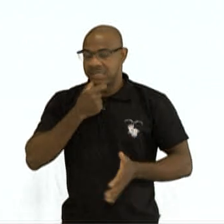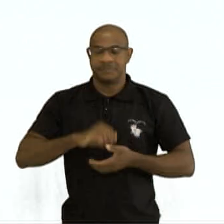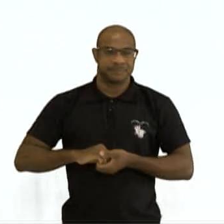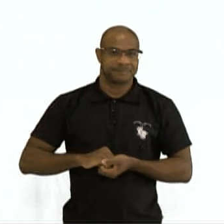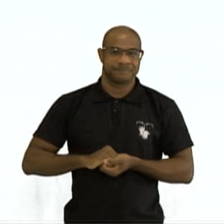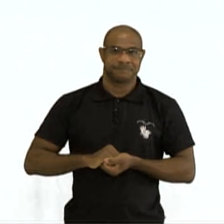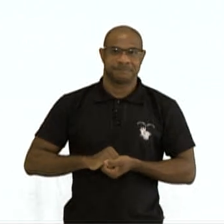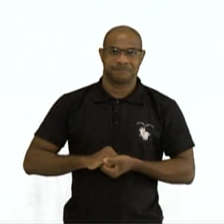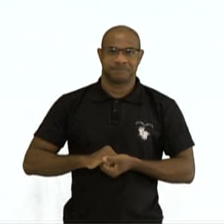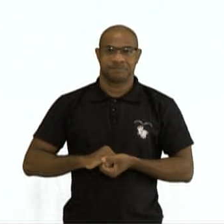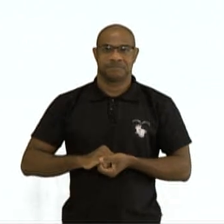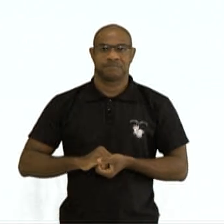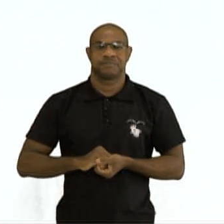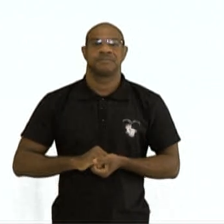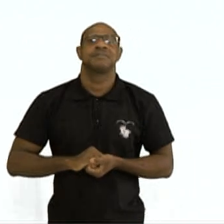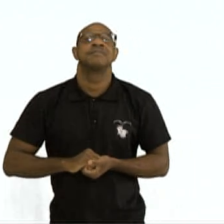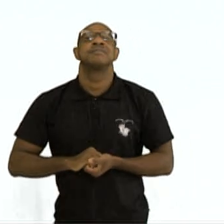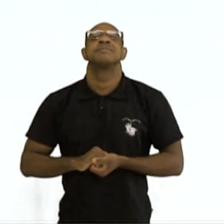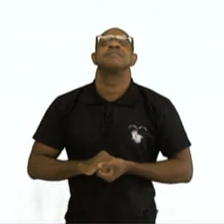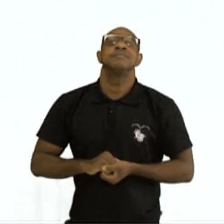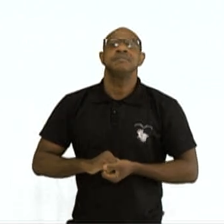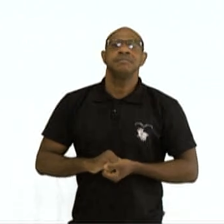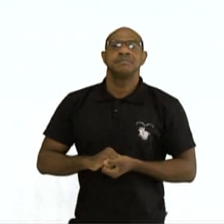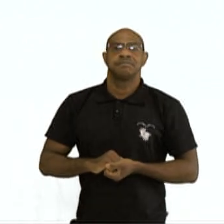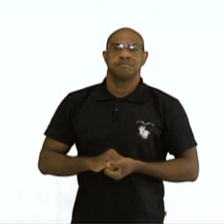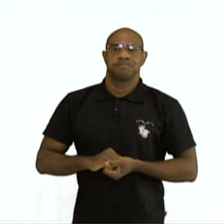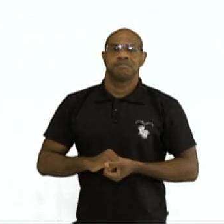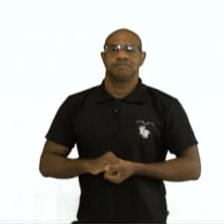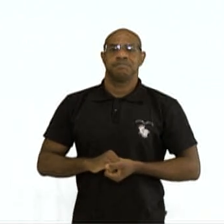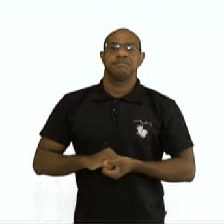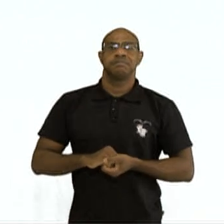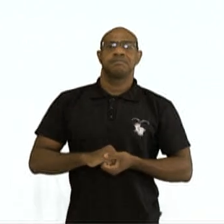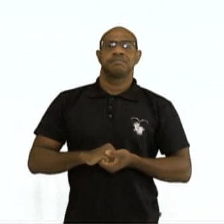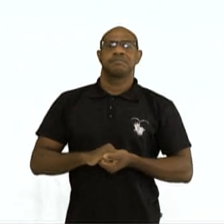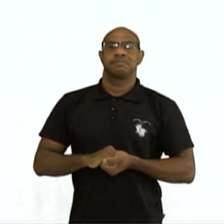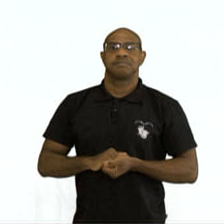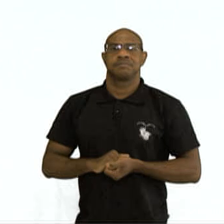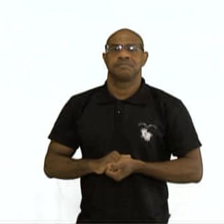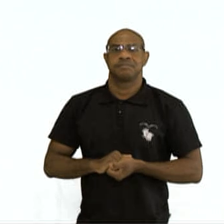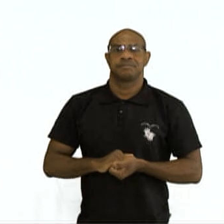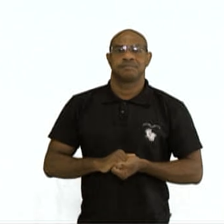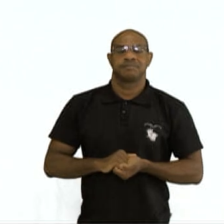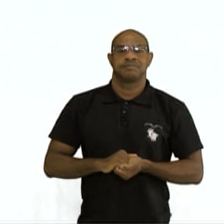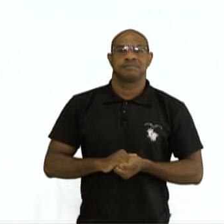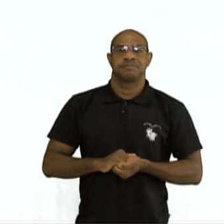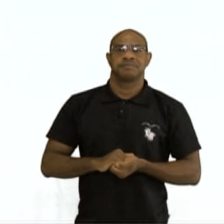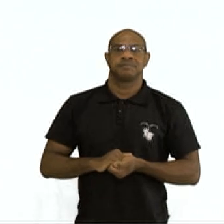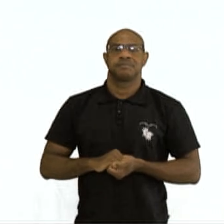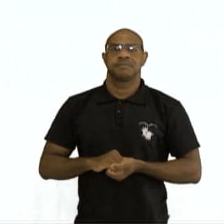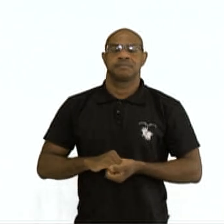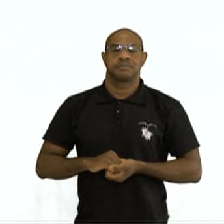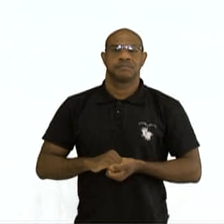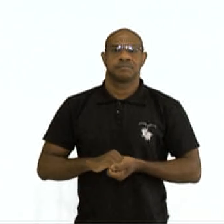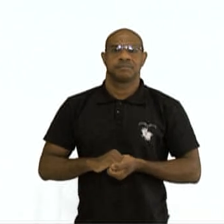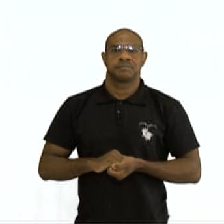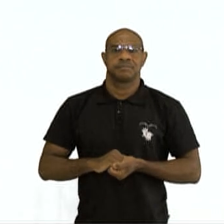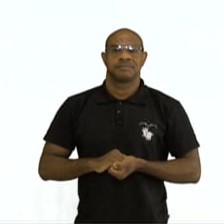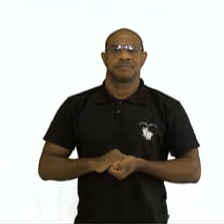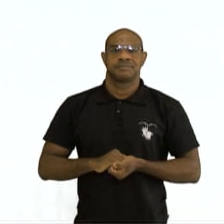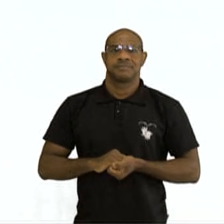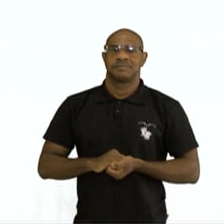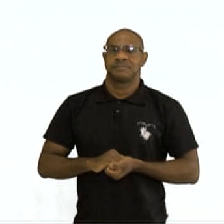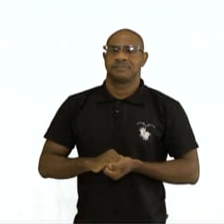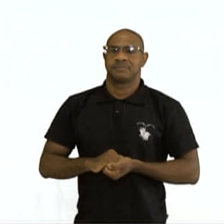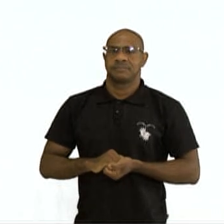Diving courses, all levels, dive trips package, dive equipment sales, dive